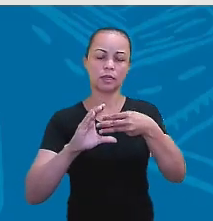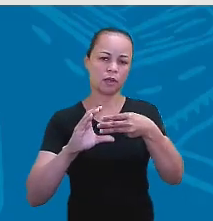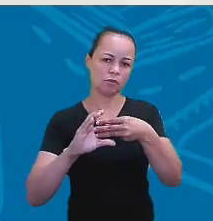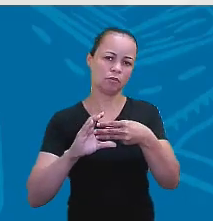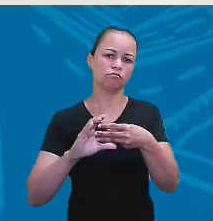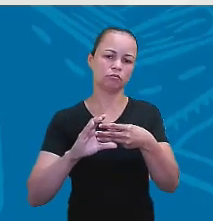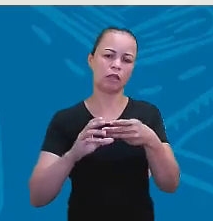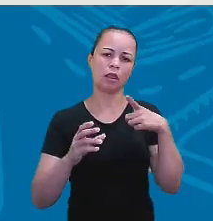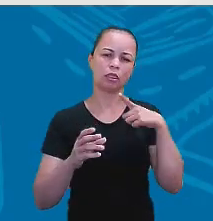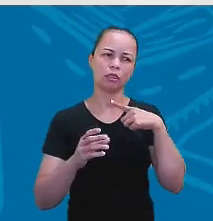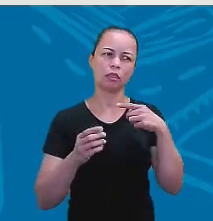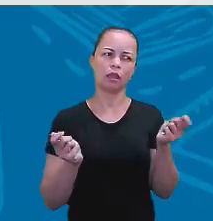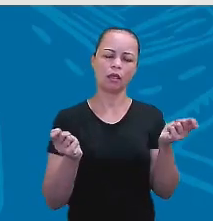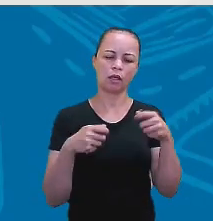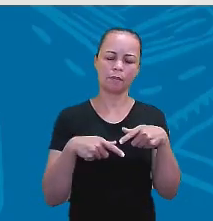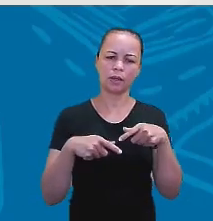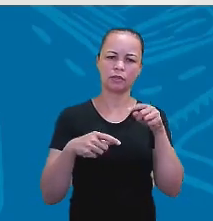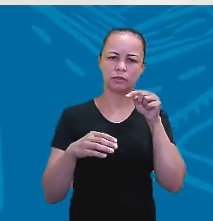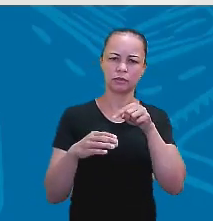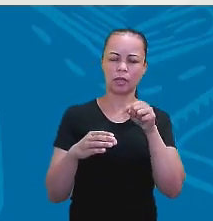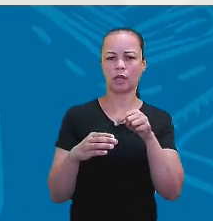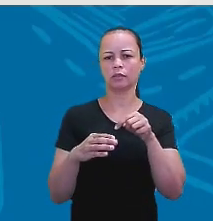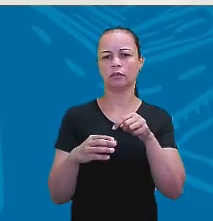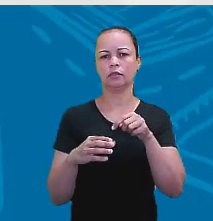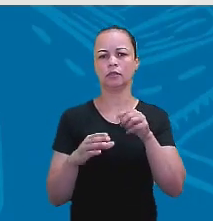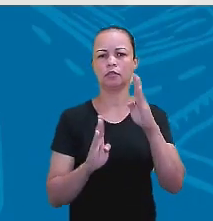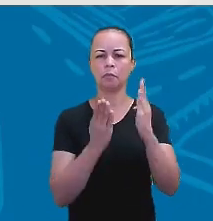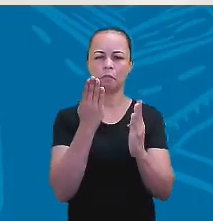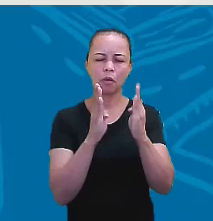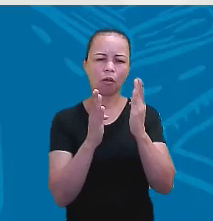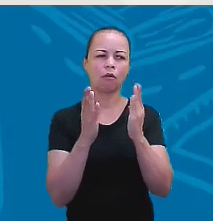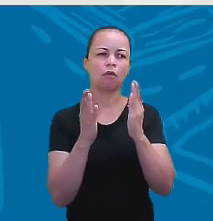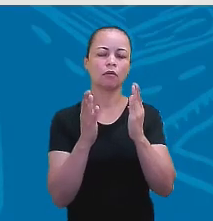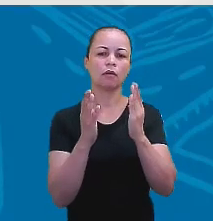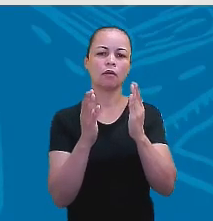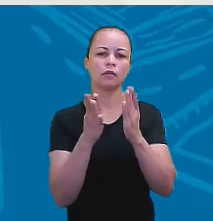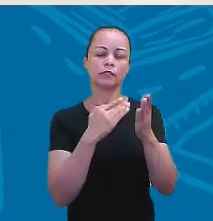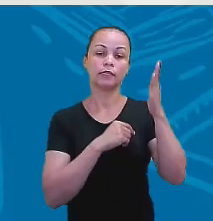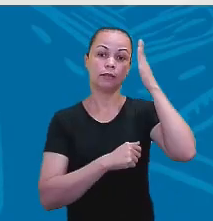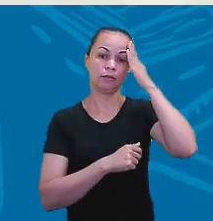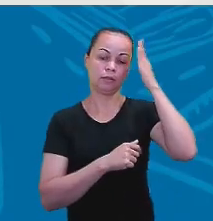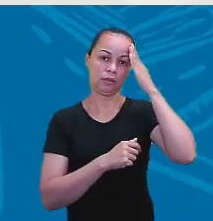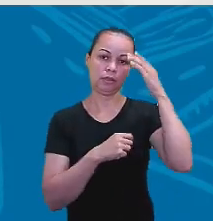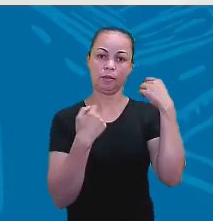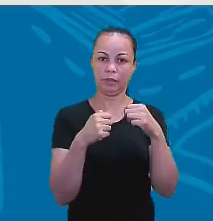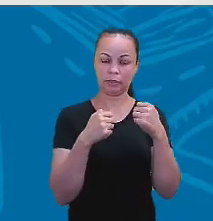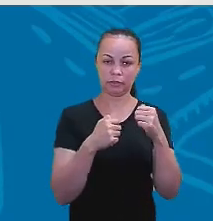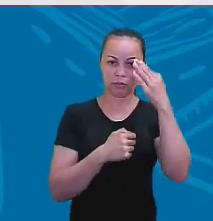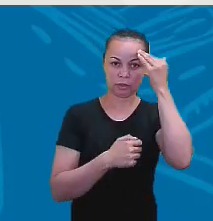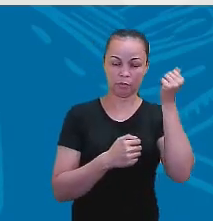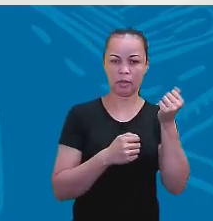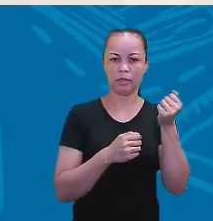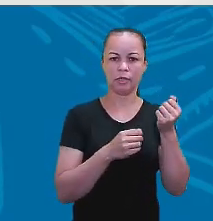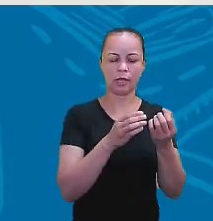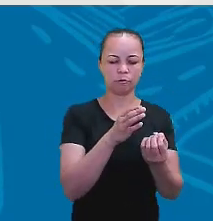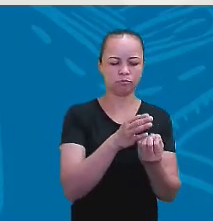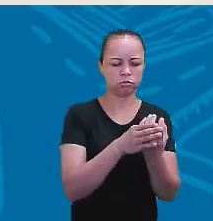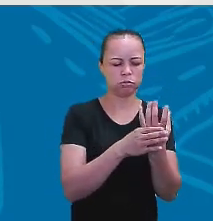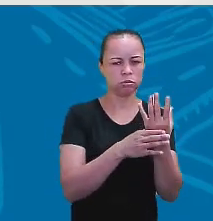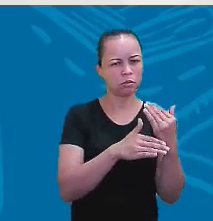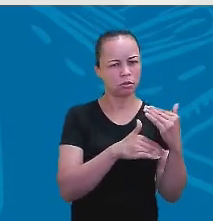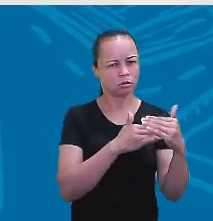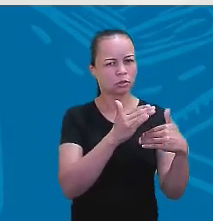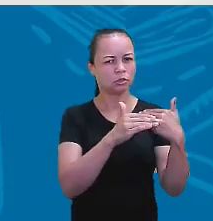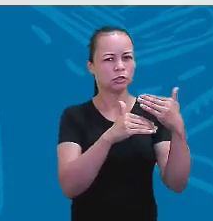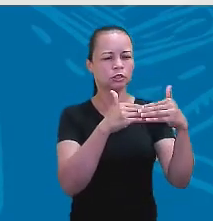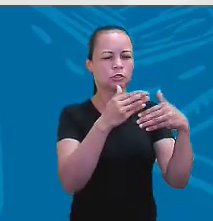ela tem a capacidade de biológica de a gente entender que ela tem que saber. Ela nasce, ela se reproduz,